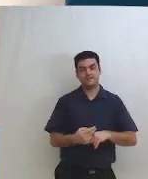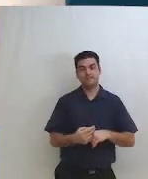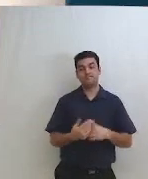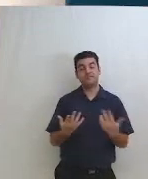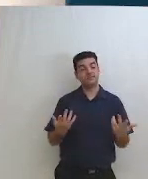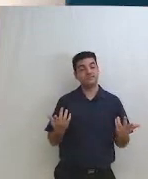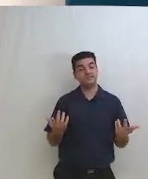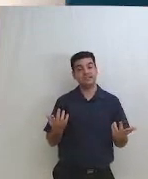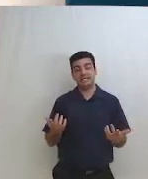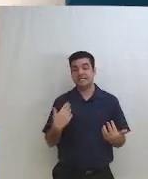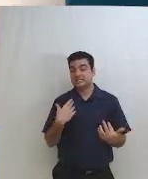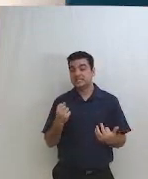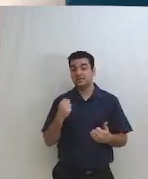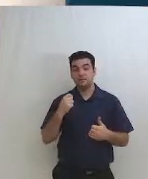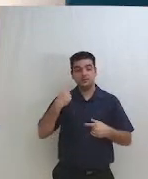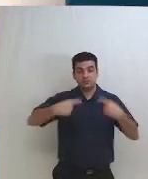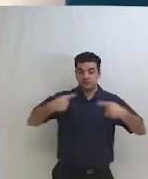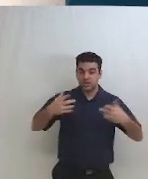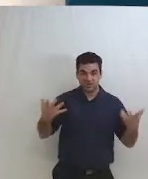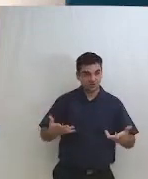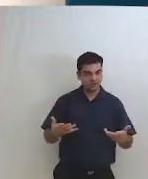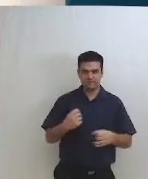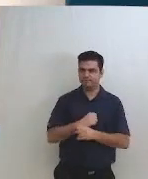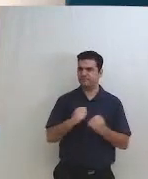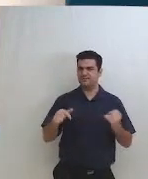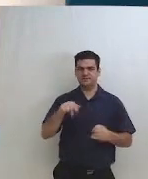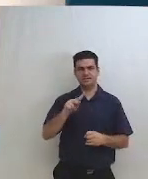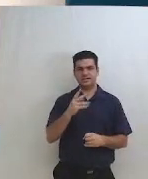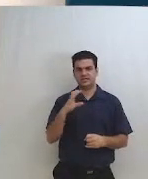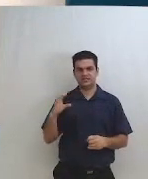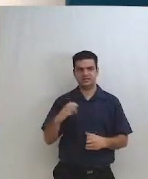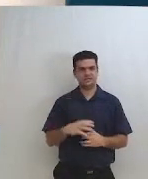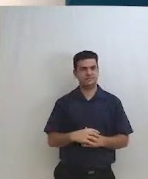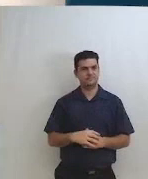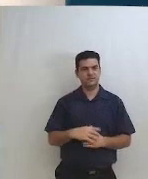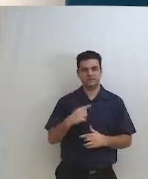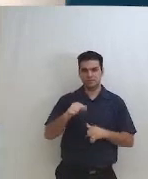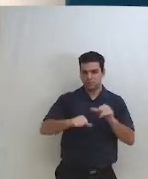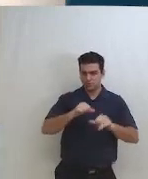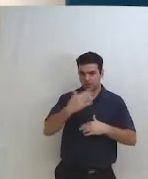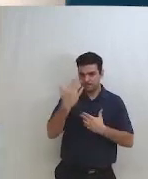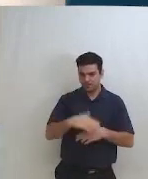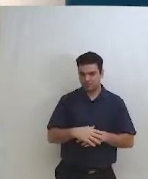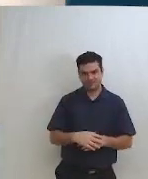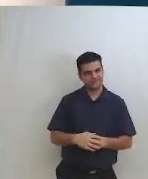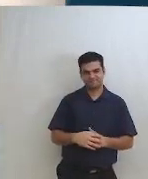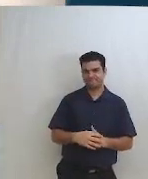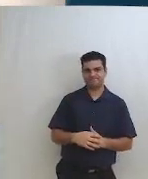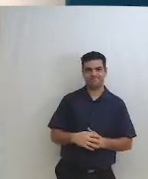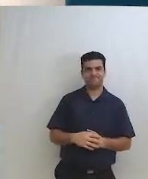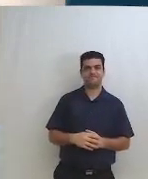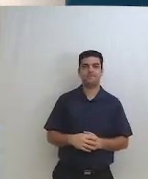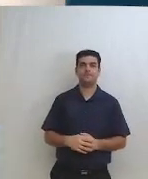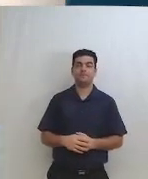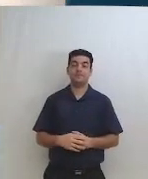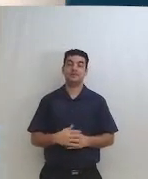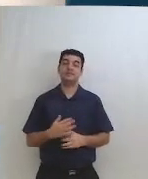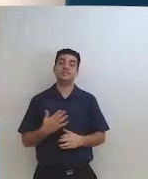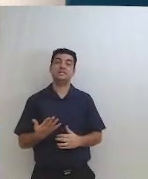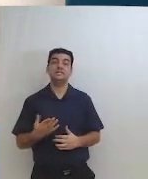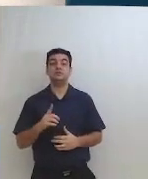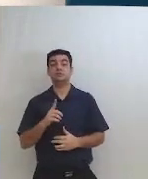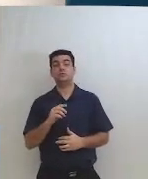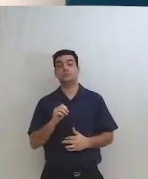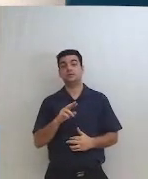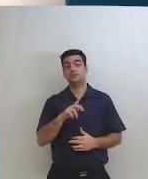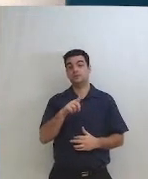vedado na vida do habeas corpus. Admitir no tribunal local de que há fortes indícios de um liame subjetivo entre Douglas e o paciente para a prática